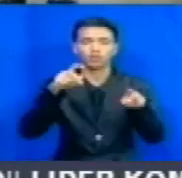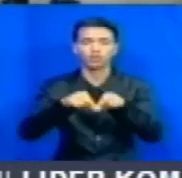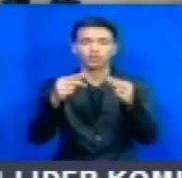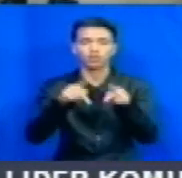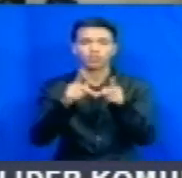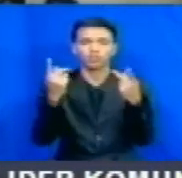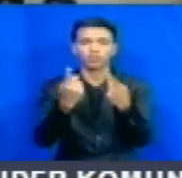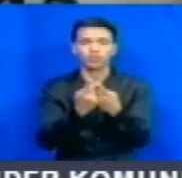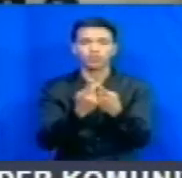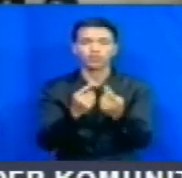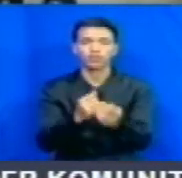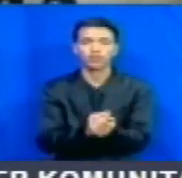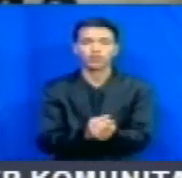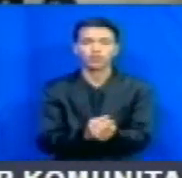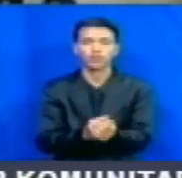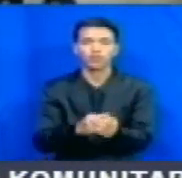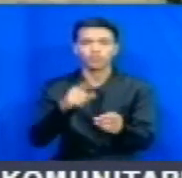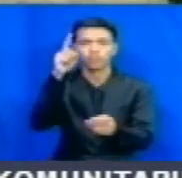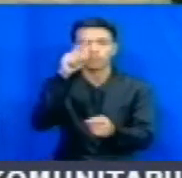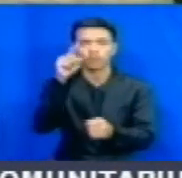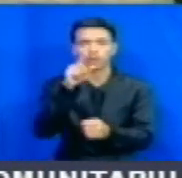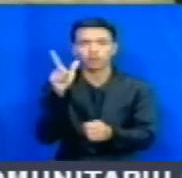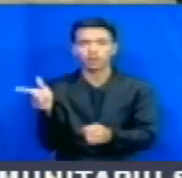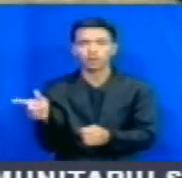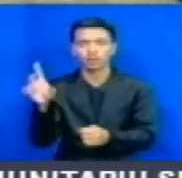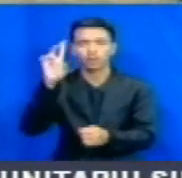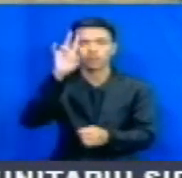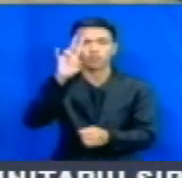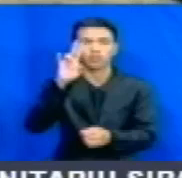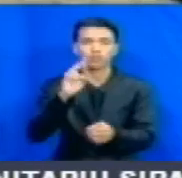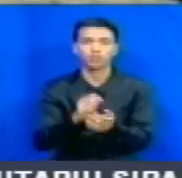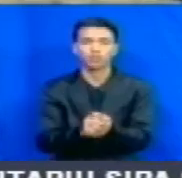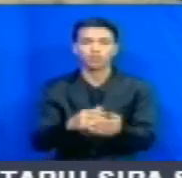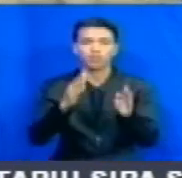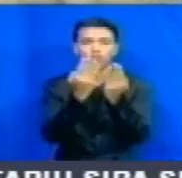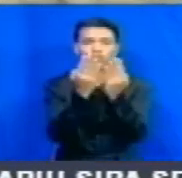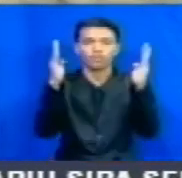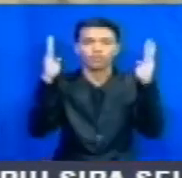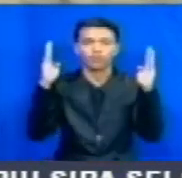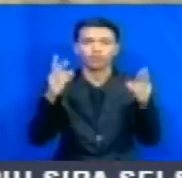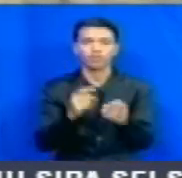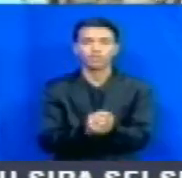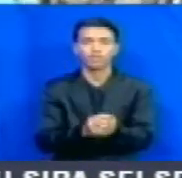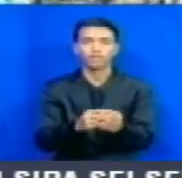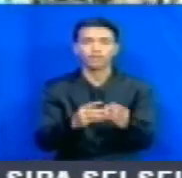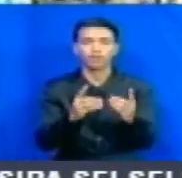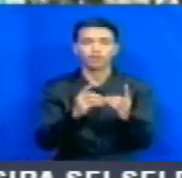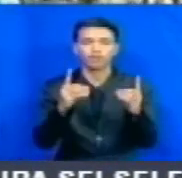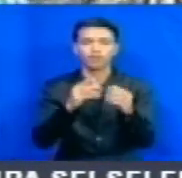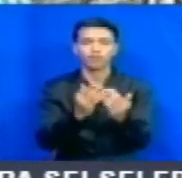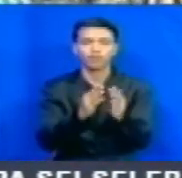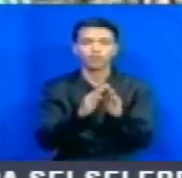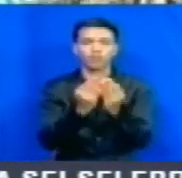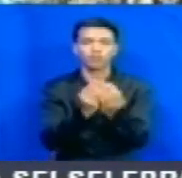arquires unipessoal LDA. Atinge 100% do nulo recinhito. Muro proteção ne, honaruk metro atusida